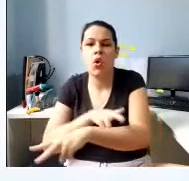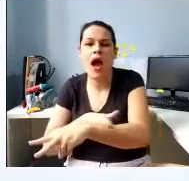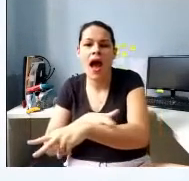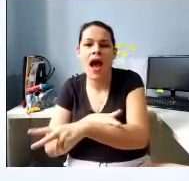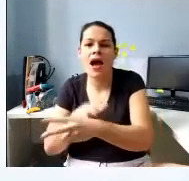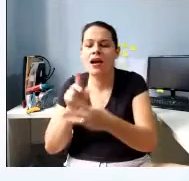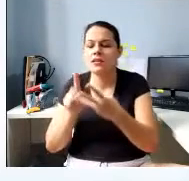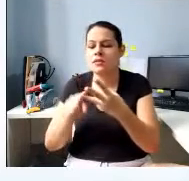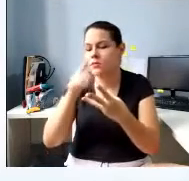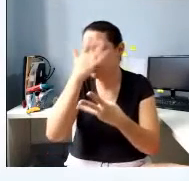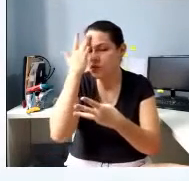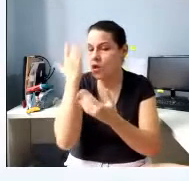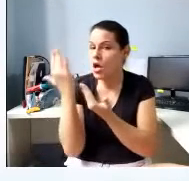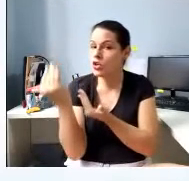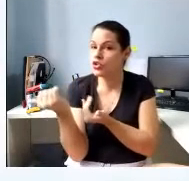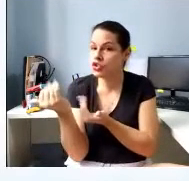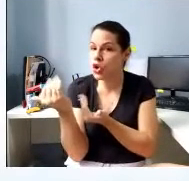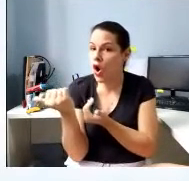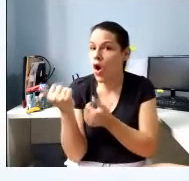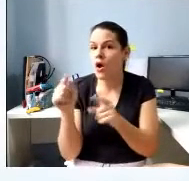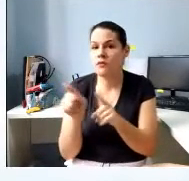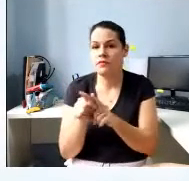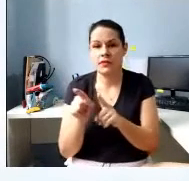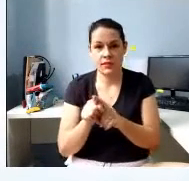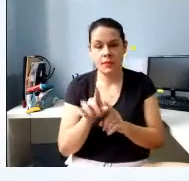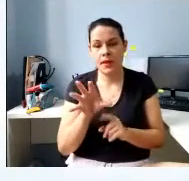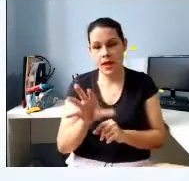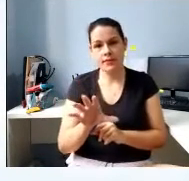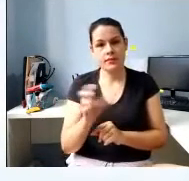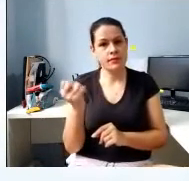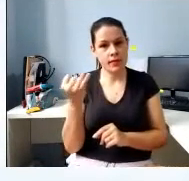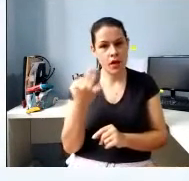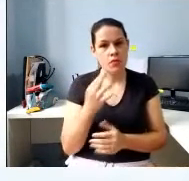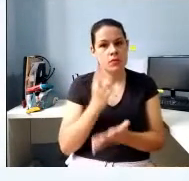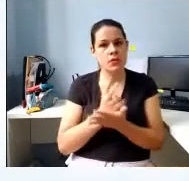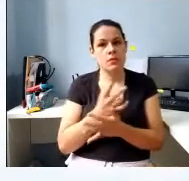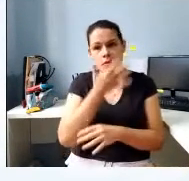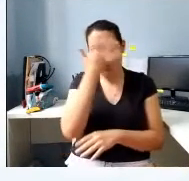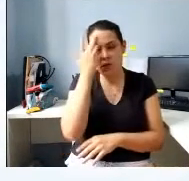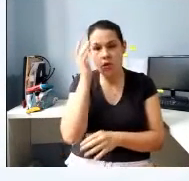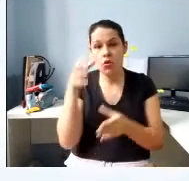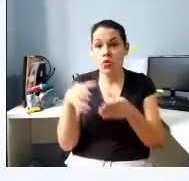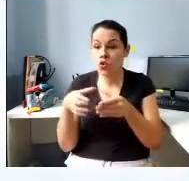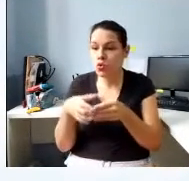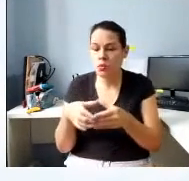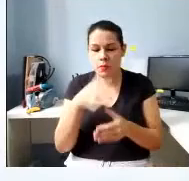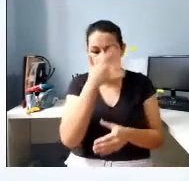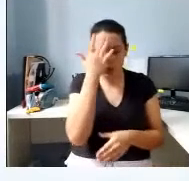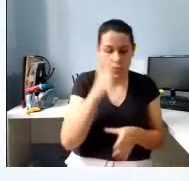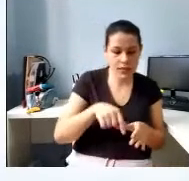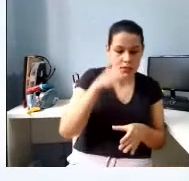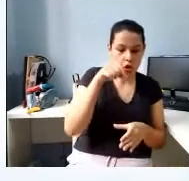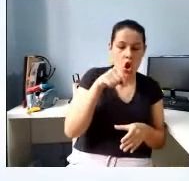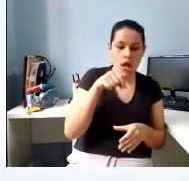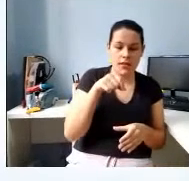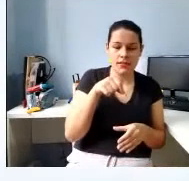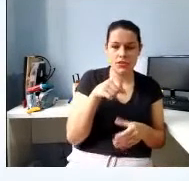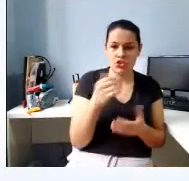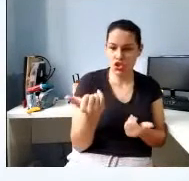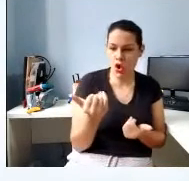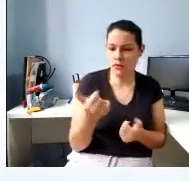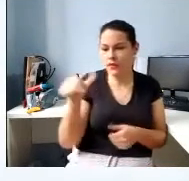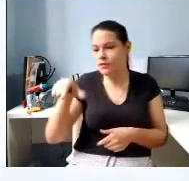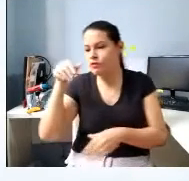jovem, o eleitor jovem também foi buscado pelo candidato jovem. Eu acho que houve mais essa identificação